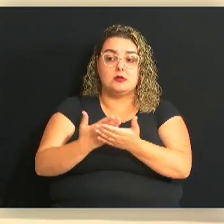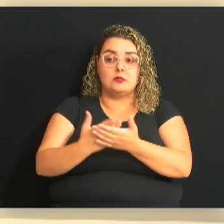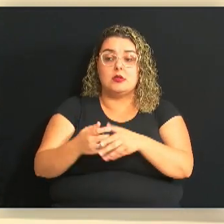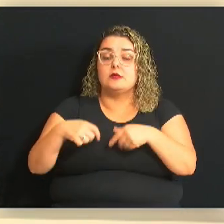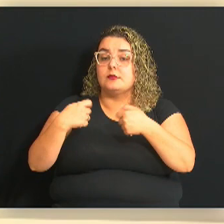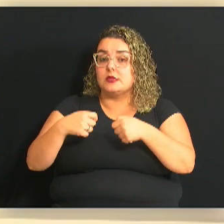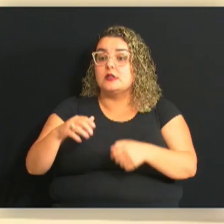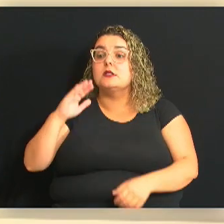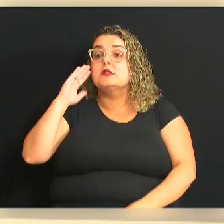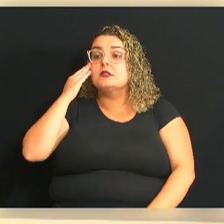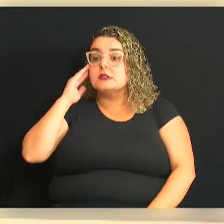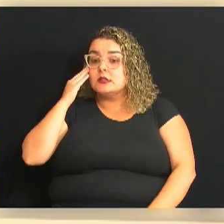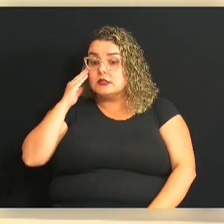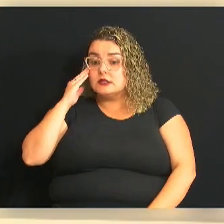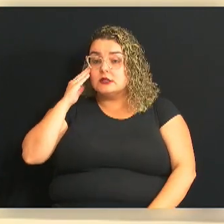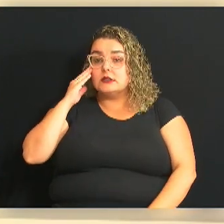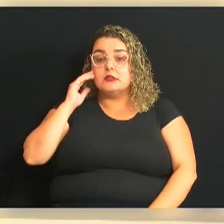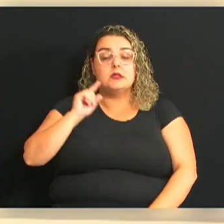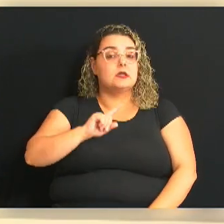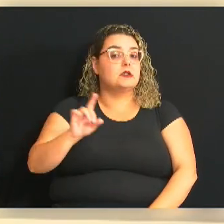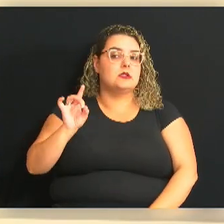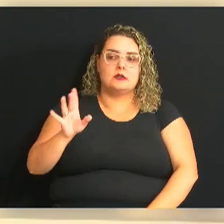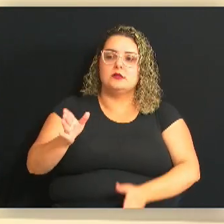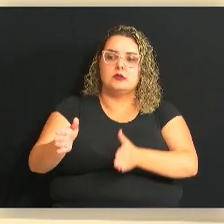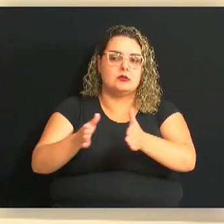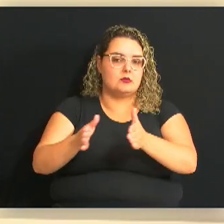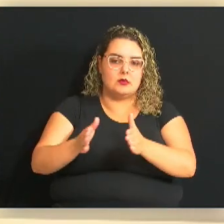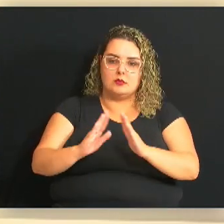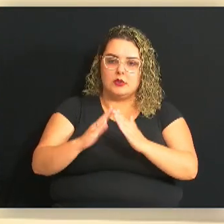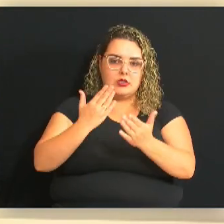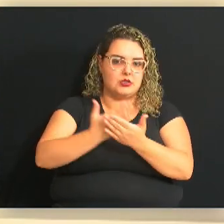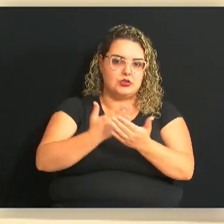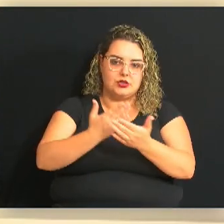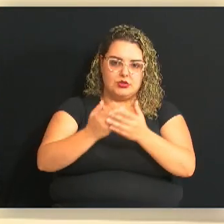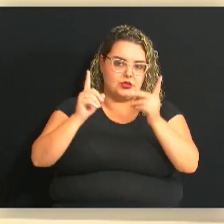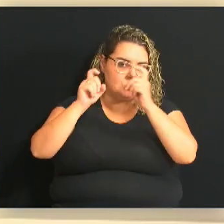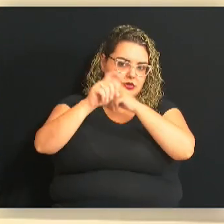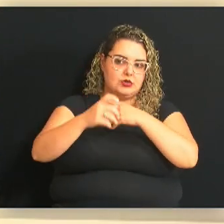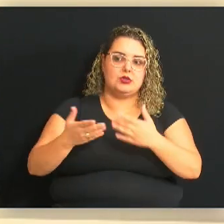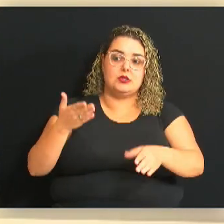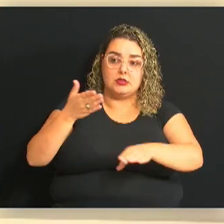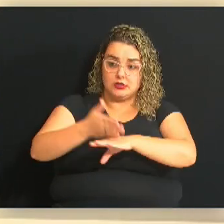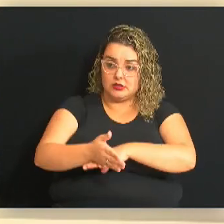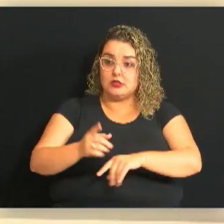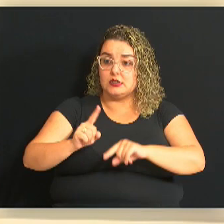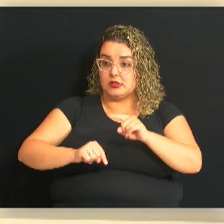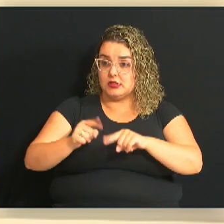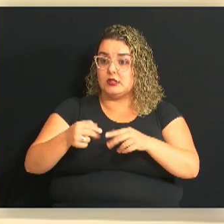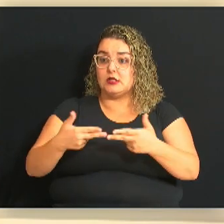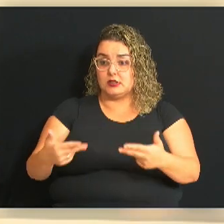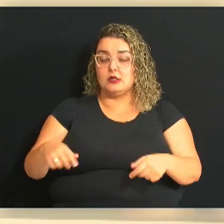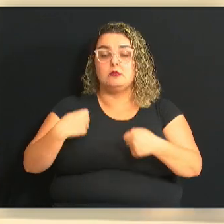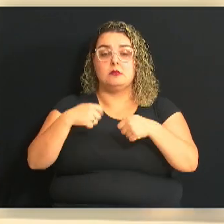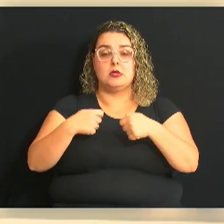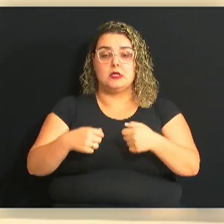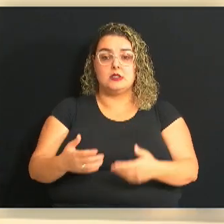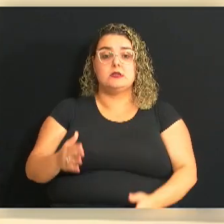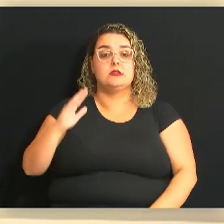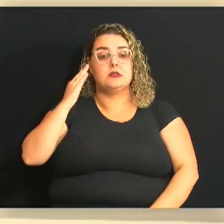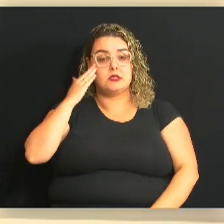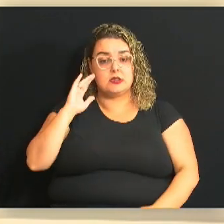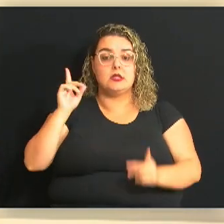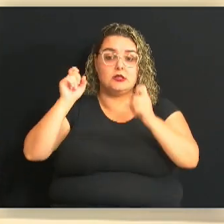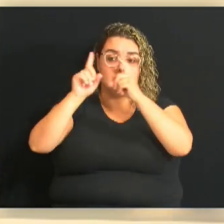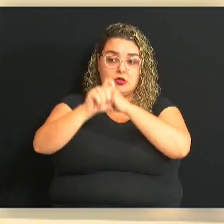gente entenda que não é só no período escolar que a gente tem dificuldade a ter acesso a esse item. A gente também tem dificuldade quando a gente